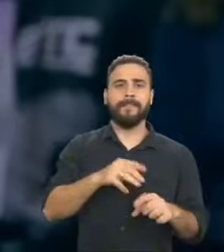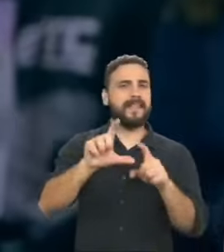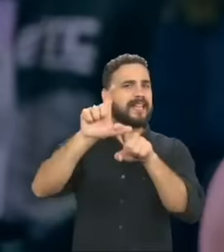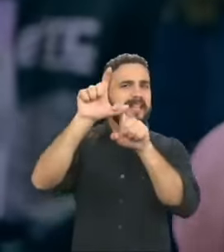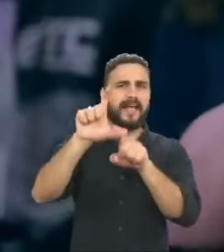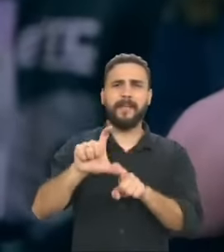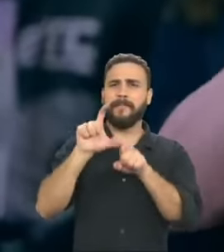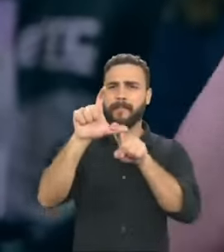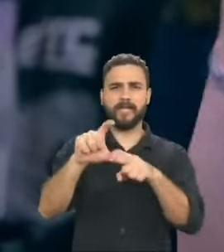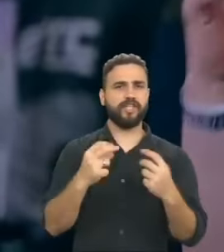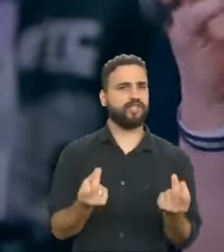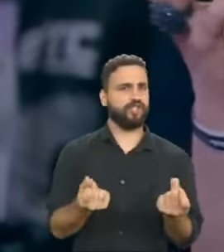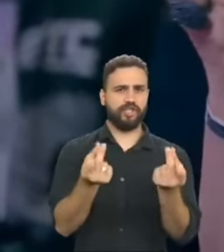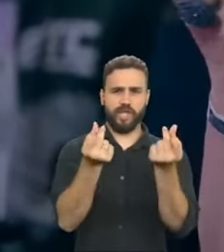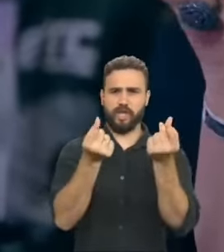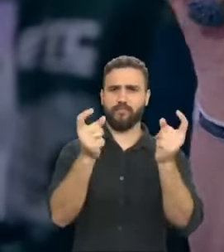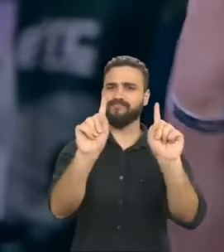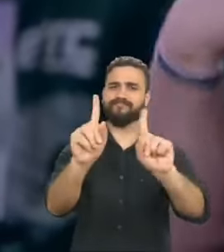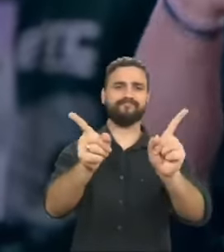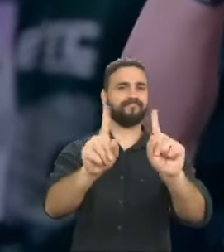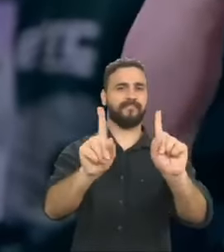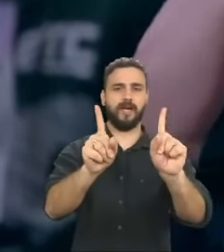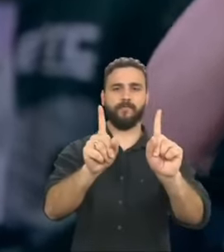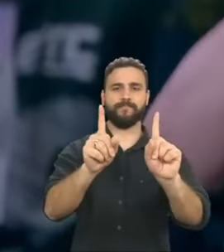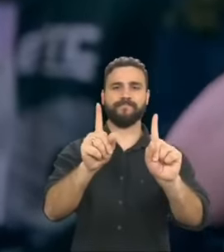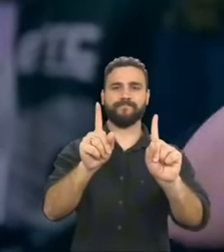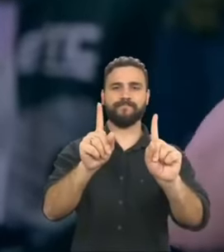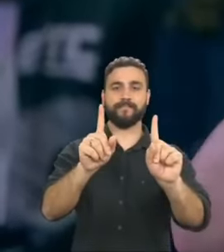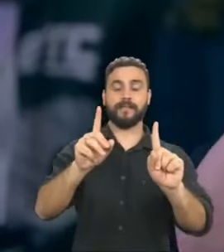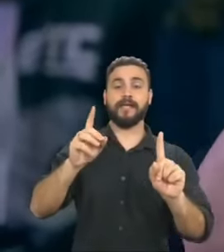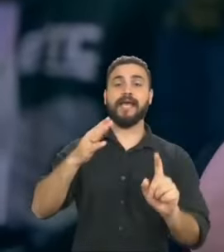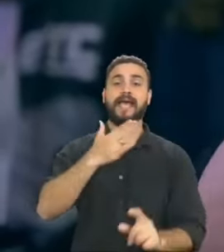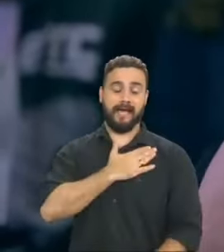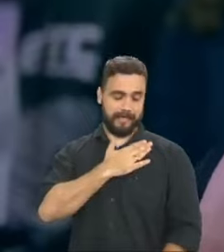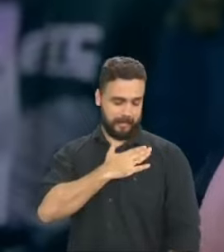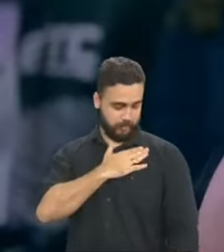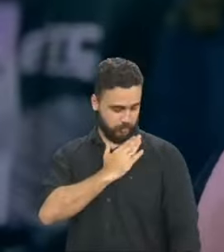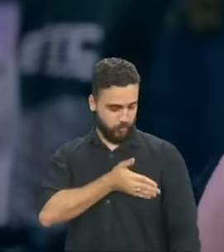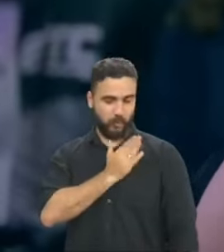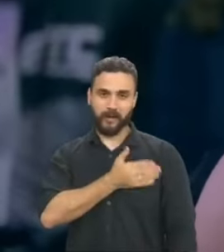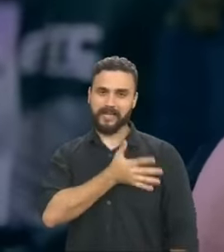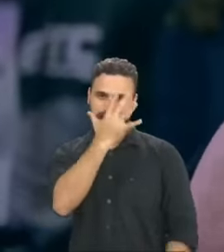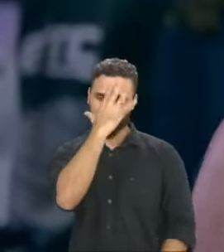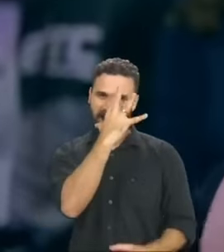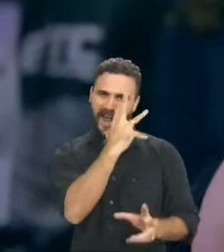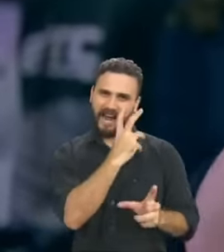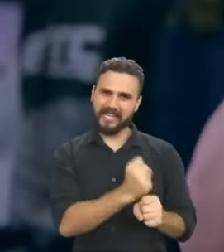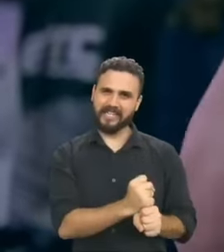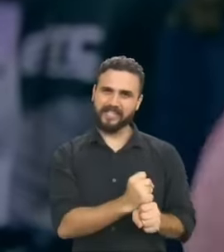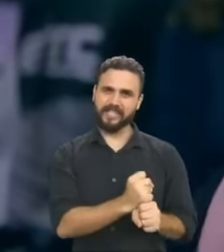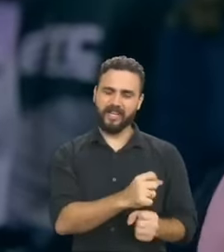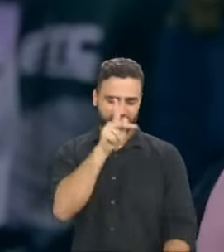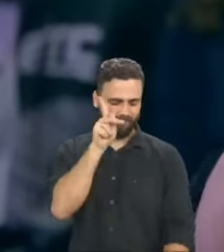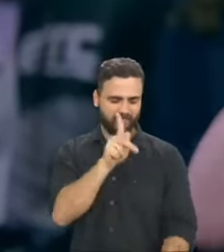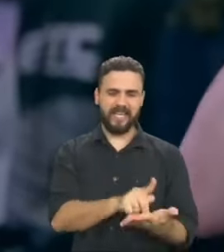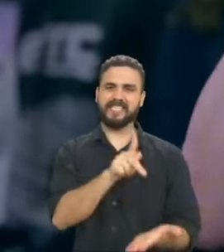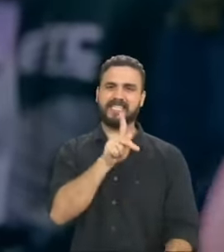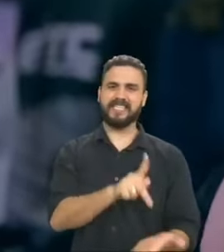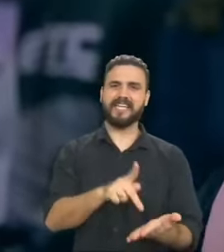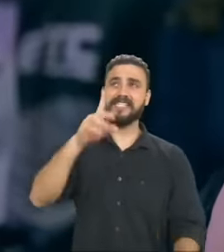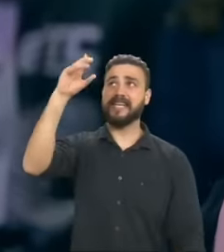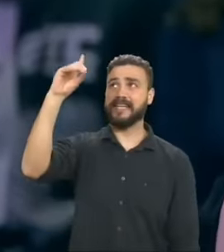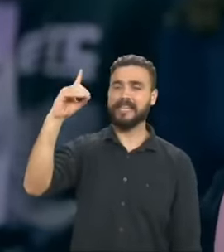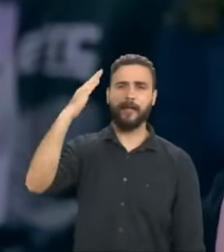não tiver, está meio errado. Tem que partir de algo que está aqui. A convicção que Deus está me mandando, que